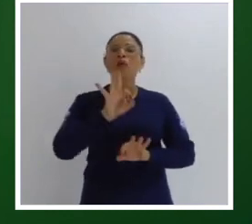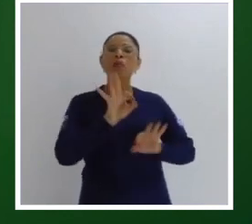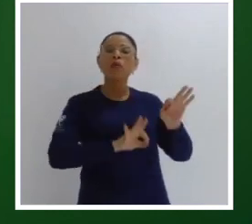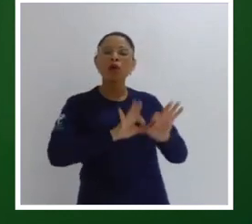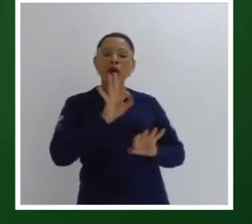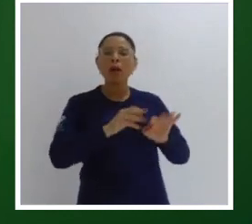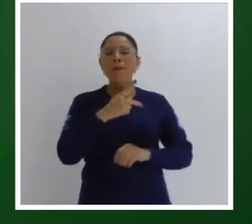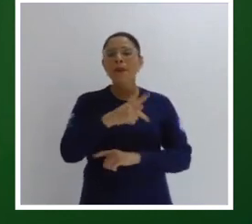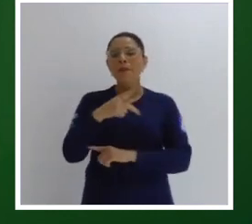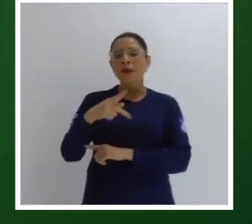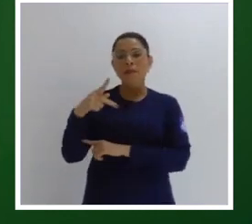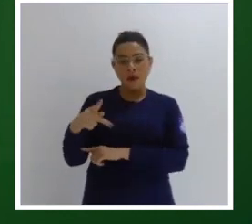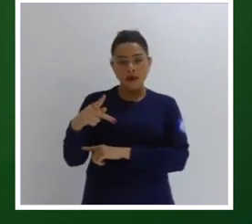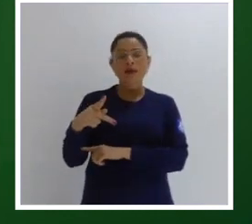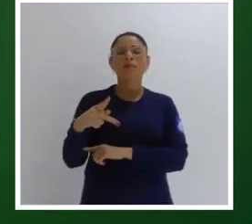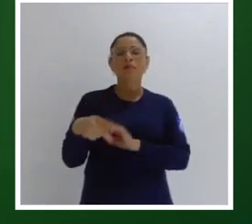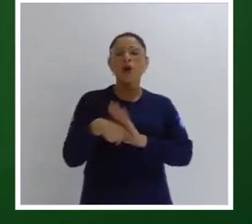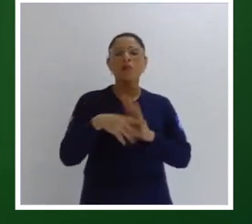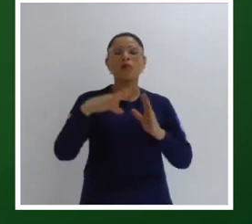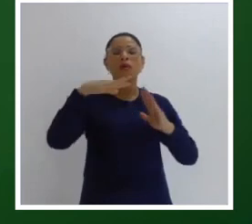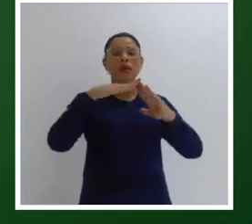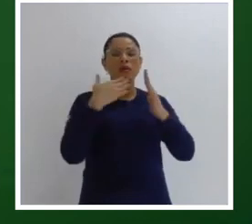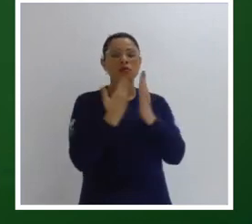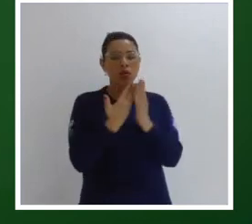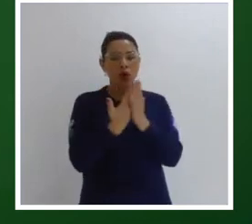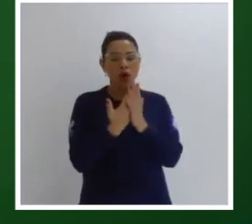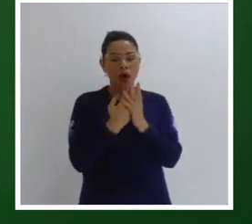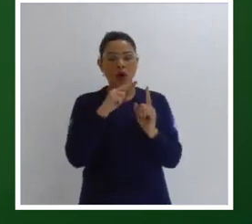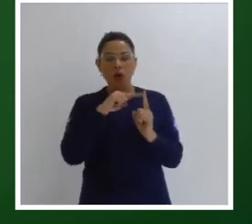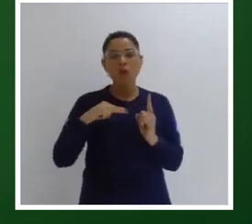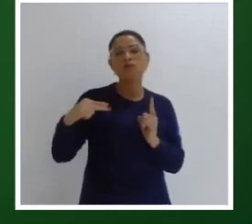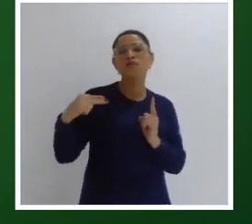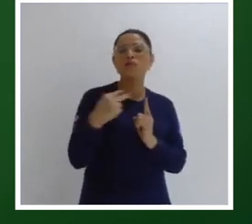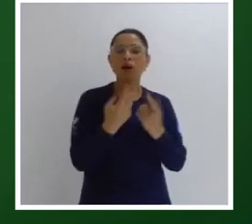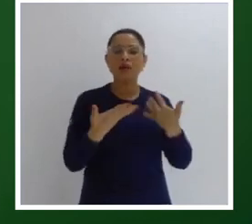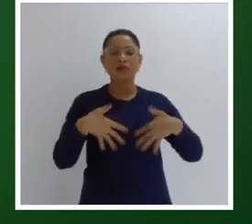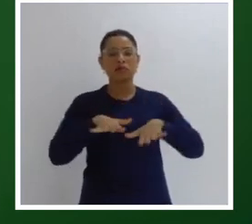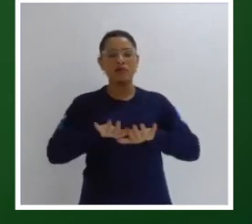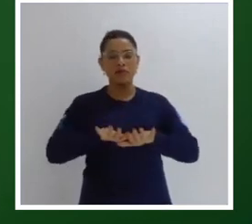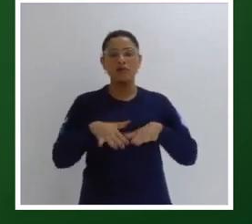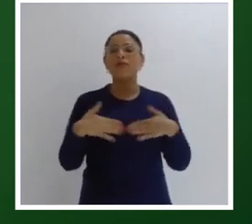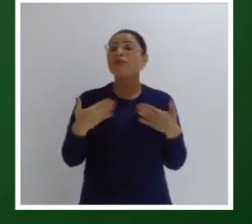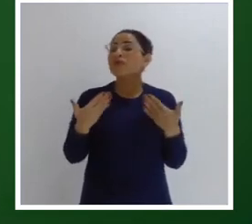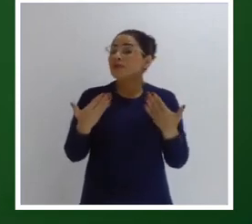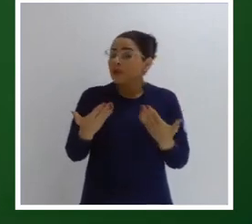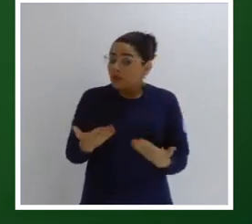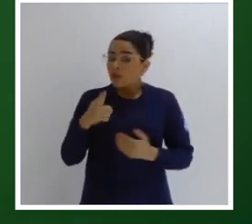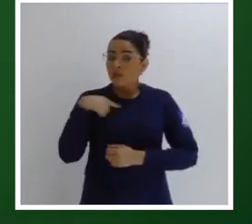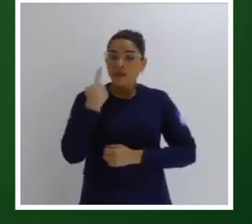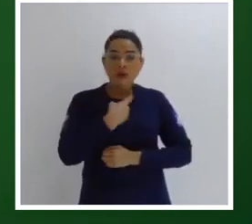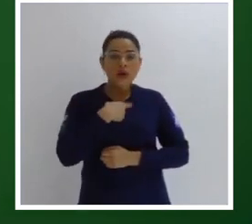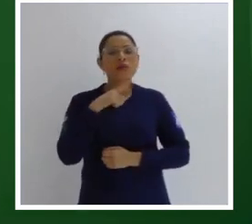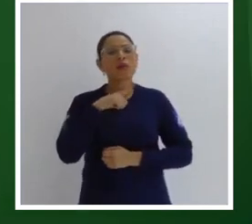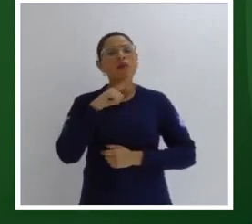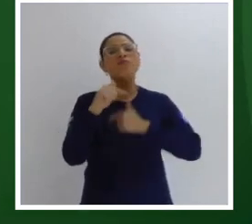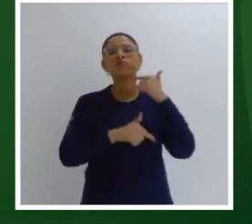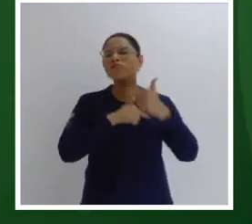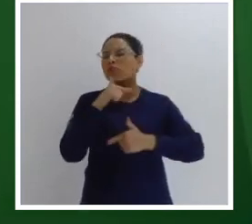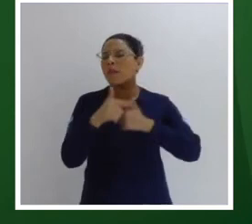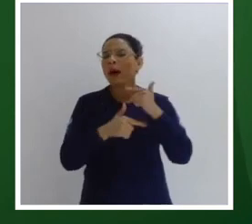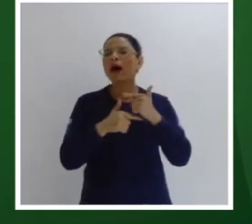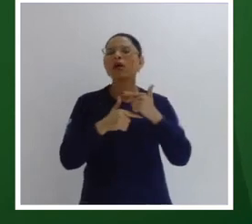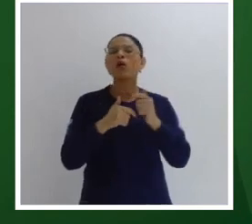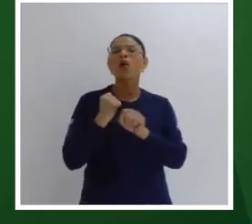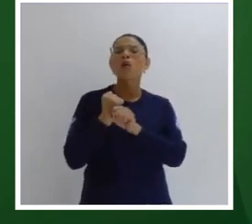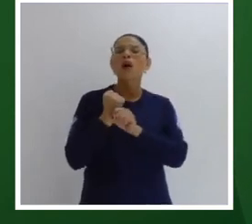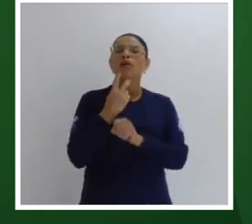político pedagógico da escola sobre a perspectiva inclusiva nós tivemos um trabalho no ano de